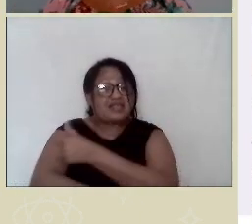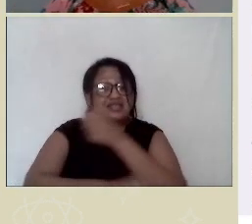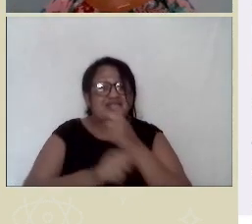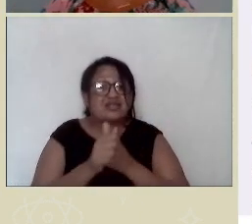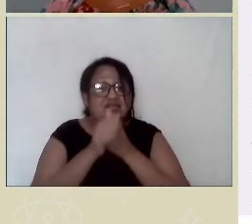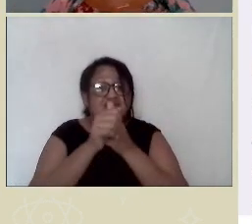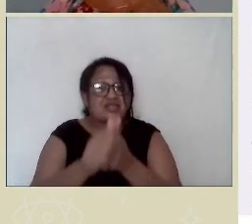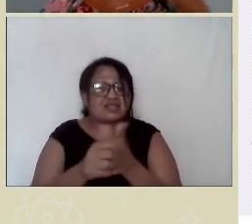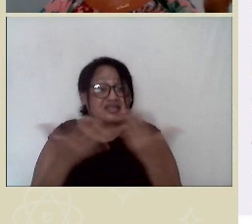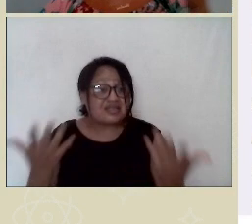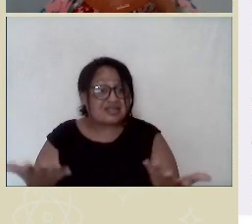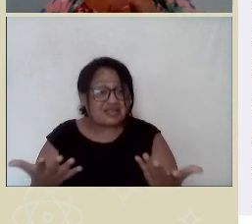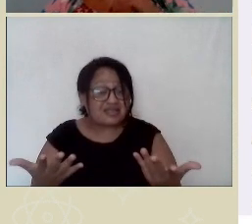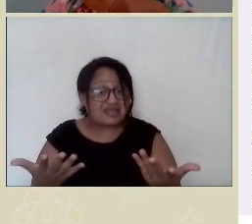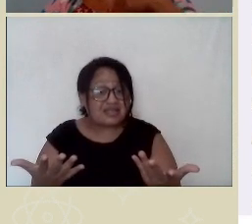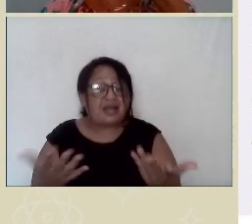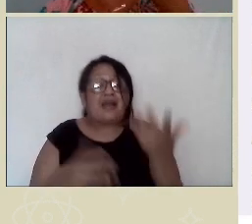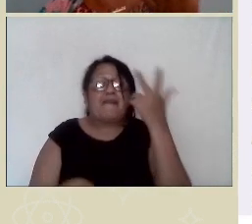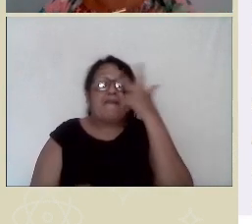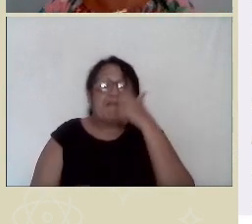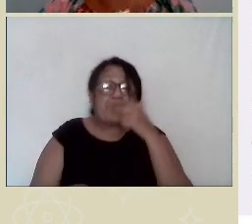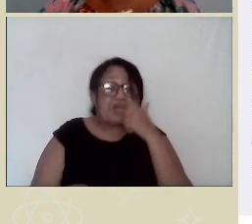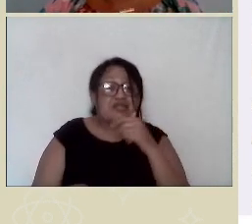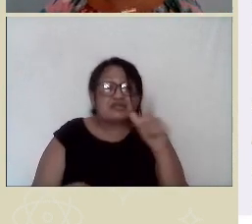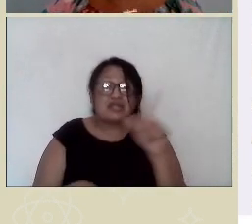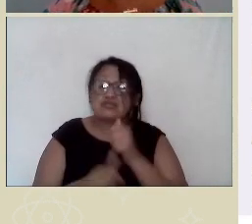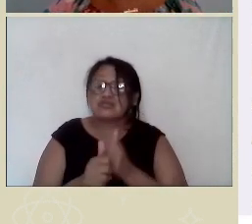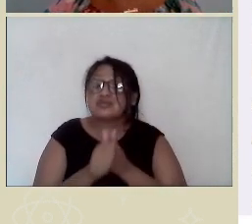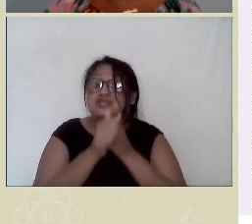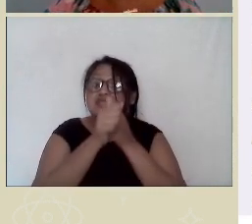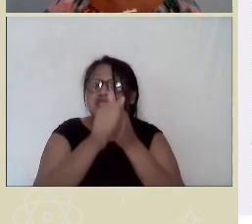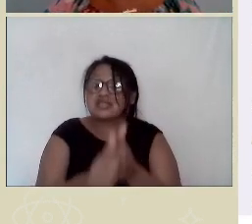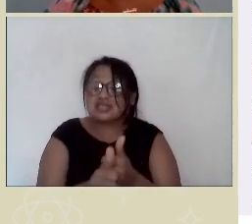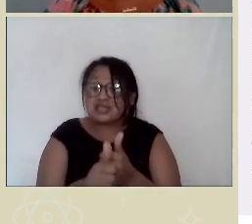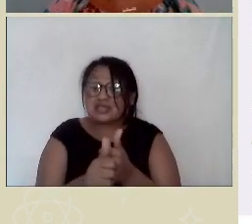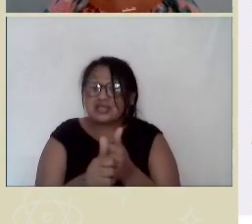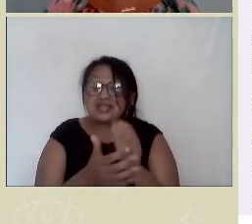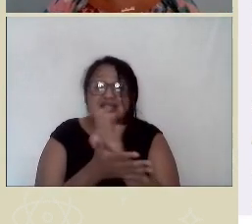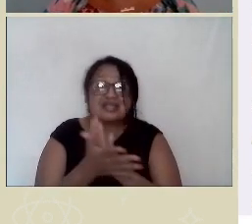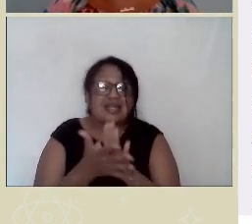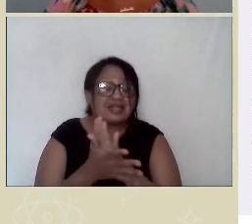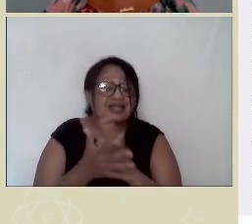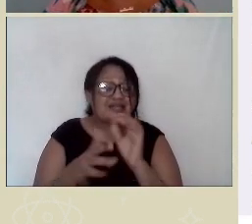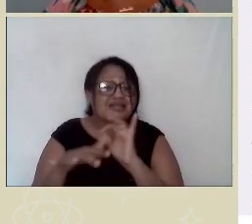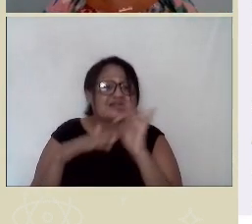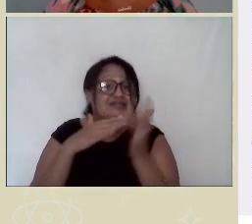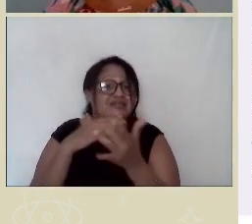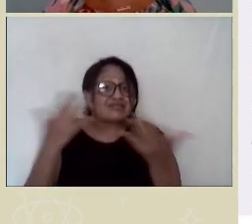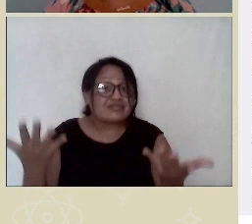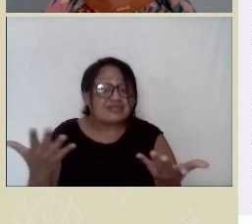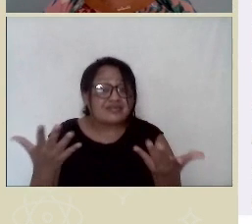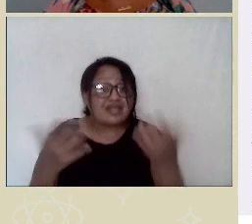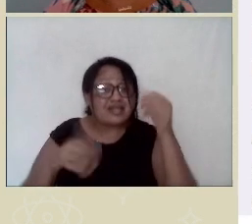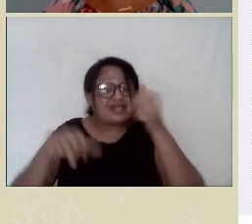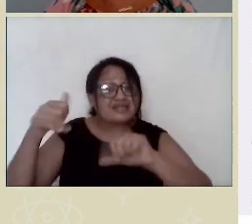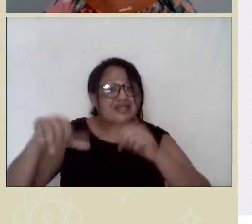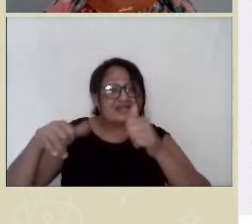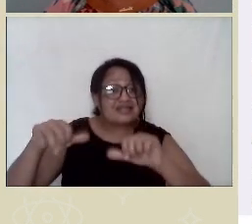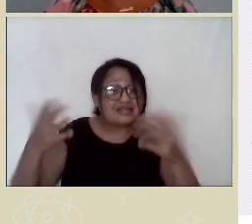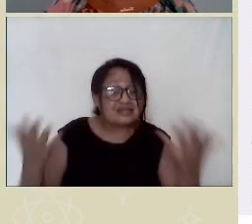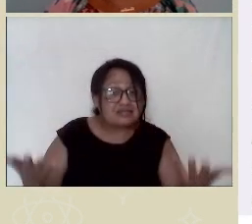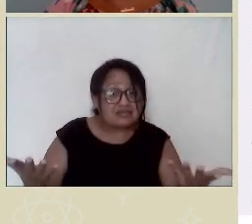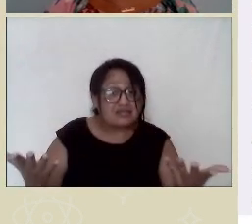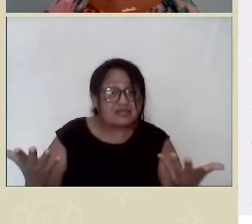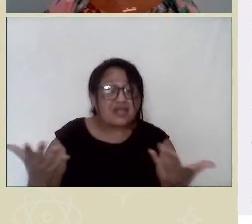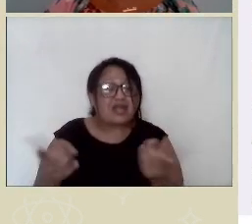nenhuma dessas contas ou seja mesmo que essas pessoas não sigam nenhuma dessas contas ele no análisis né análisis